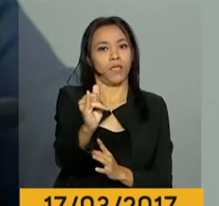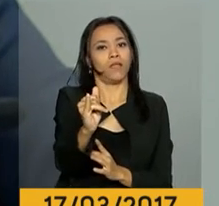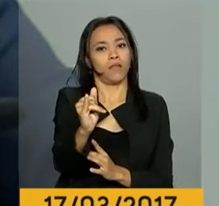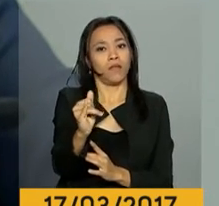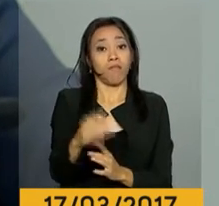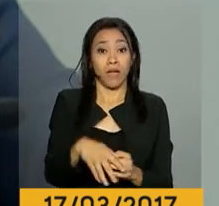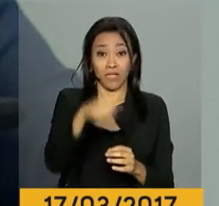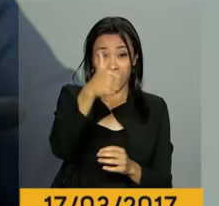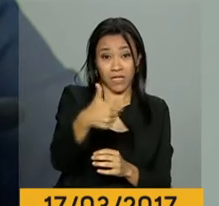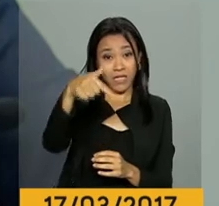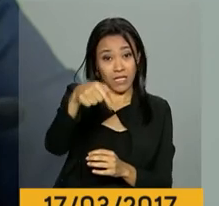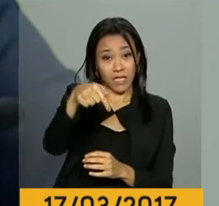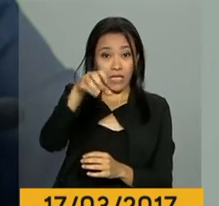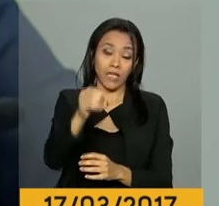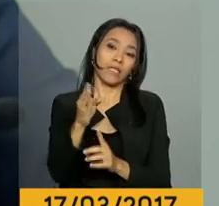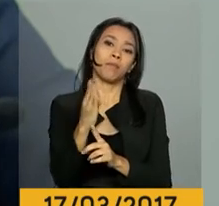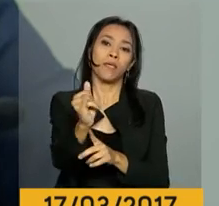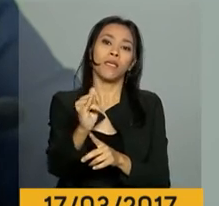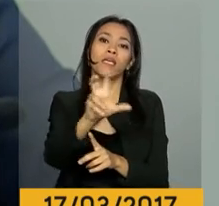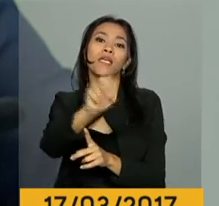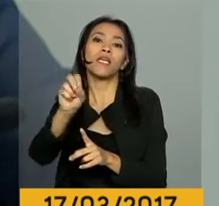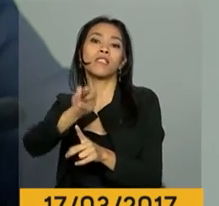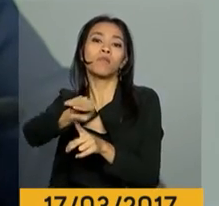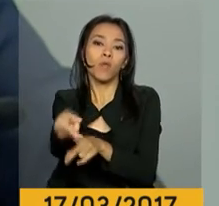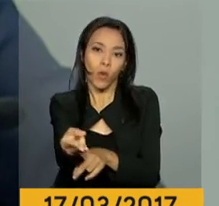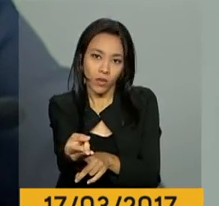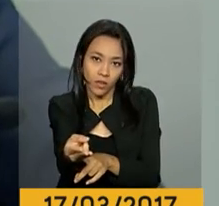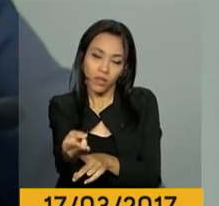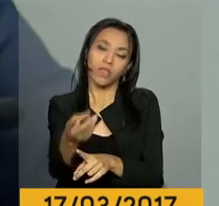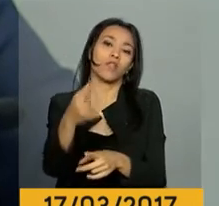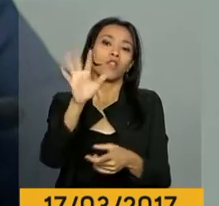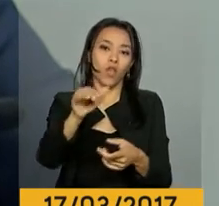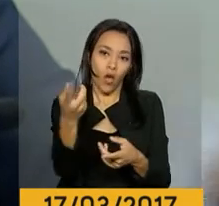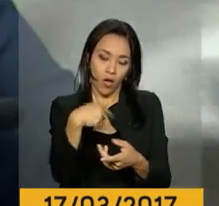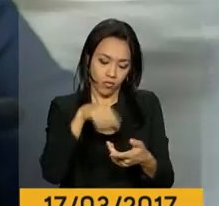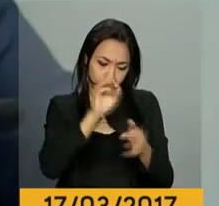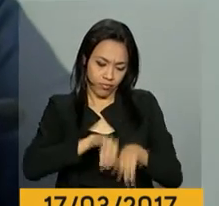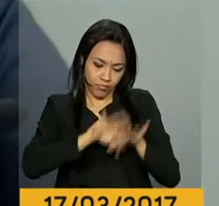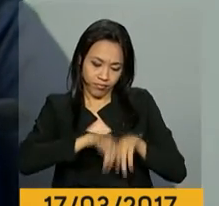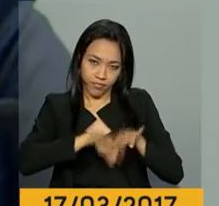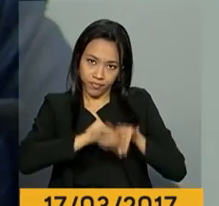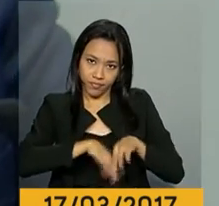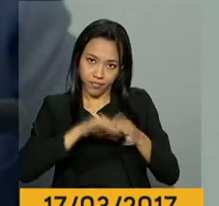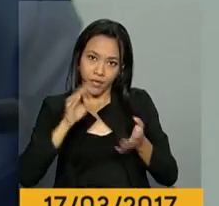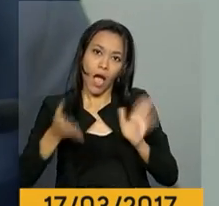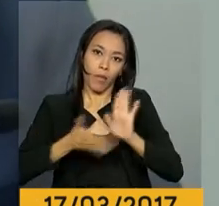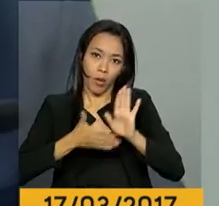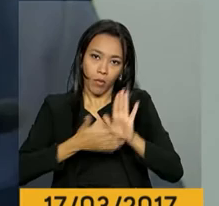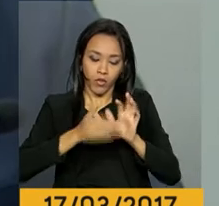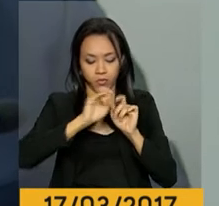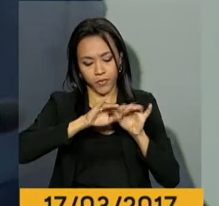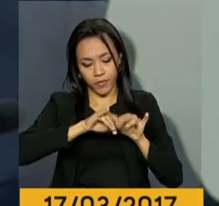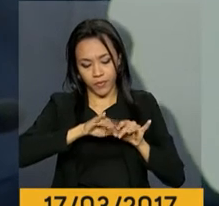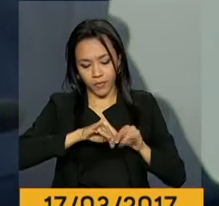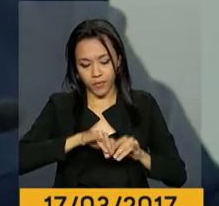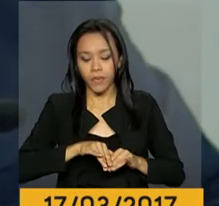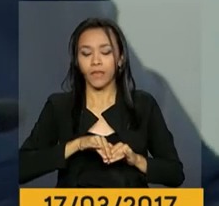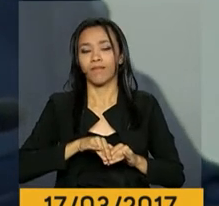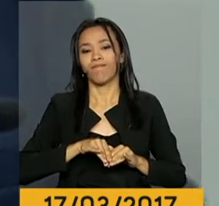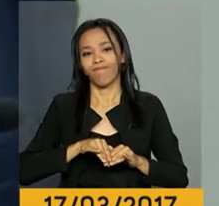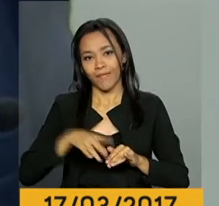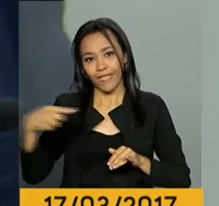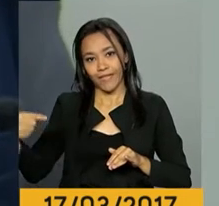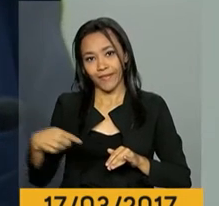170 bilhões e 500 milhões. Nós aditamos a proposta original e convenhamos,